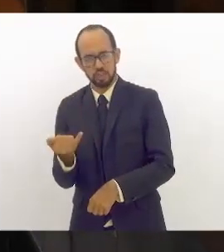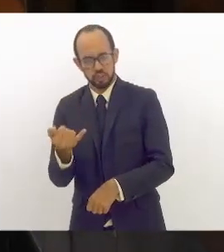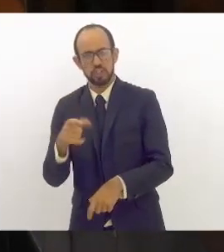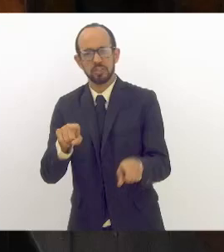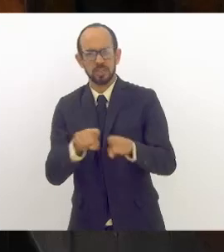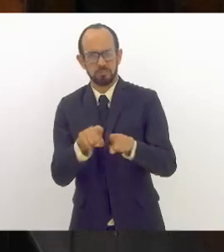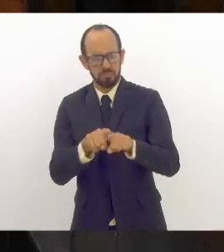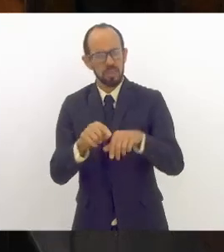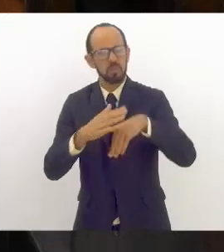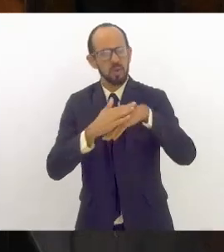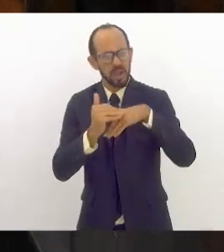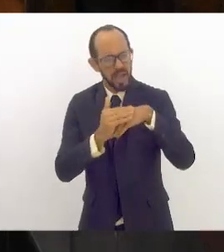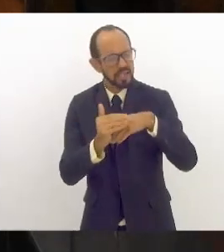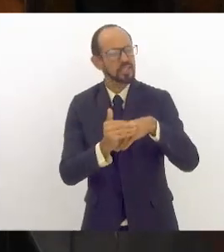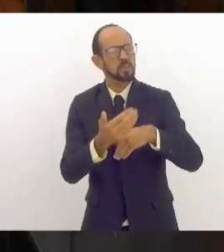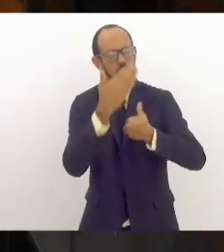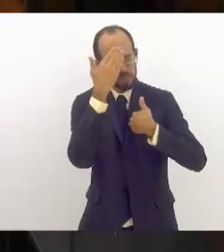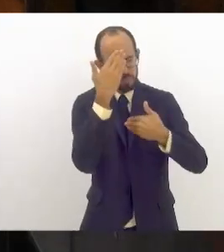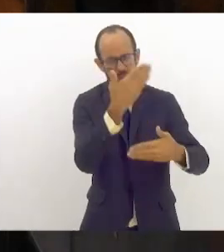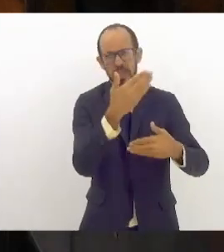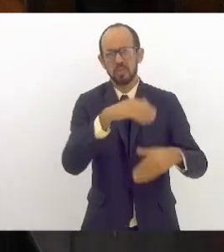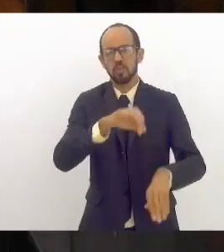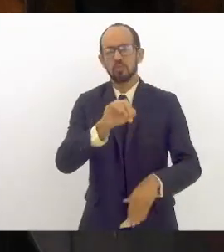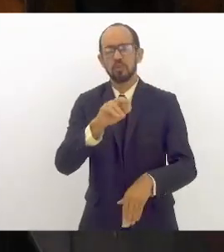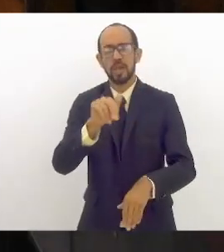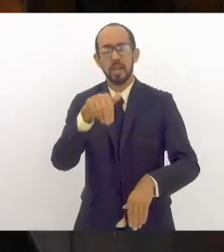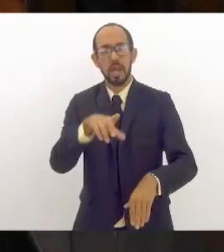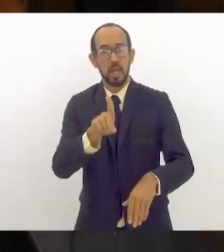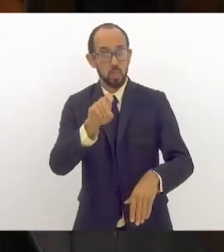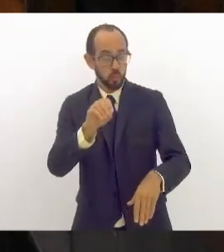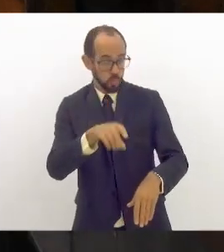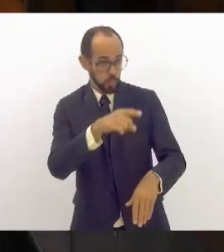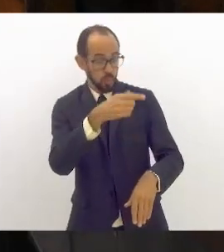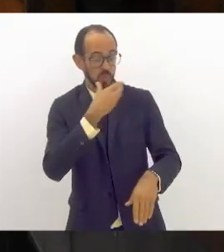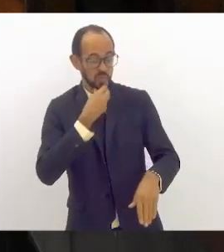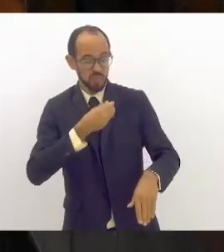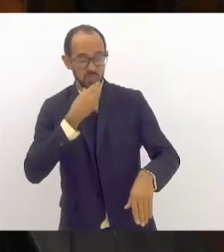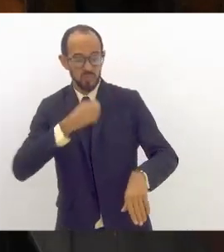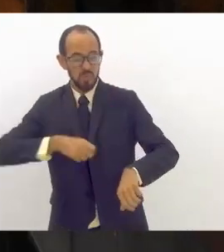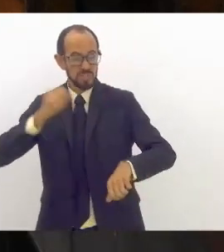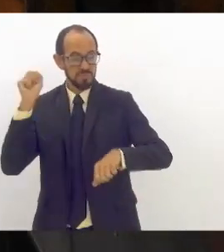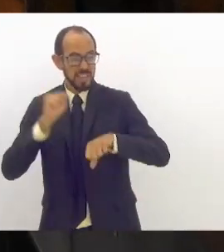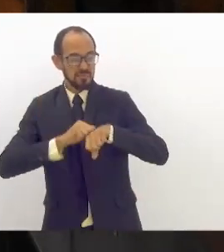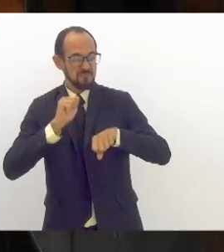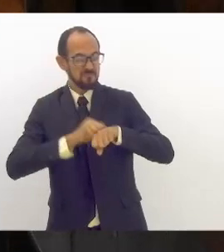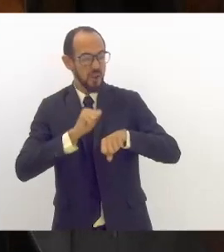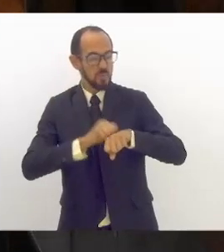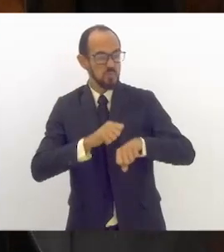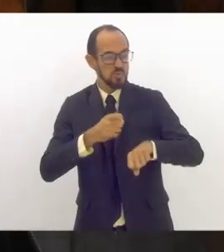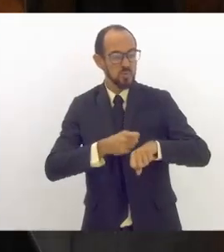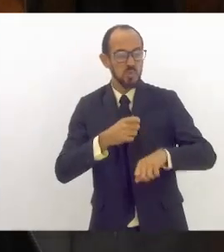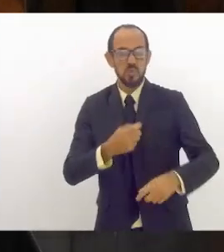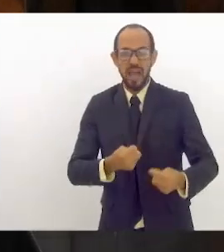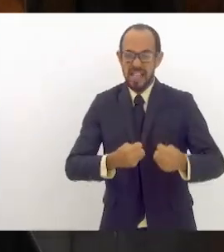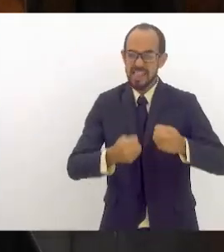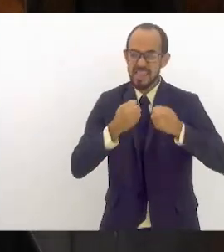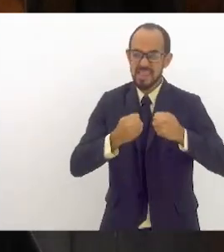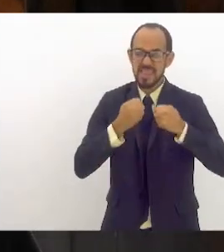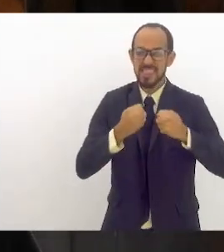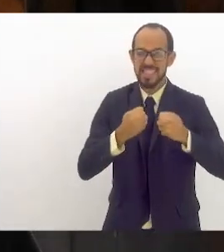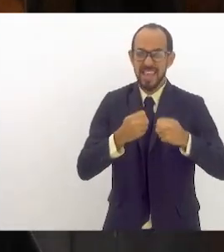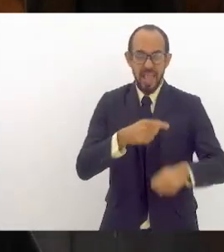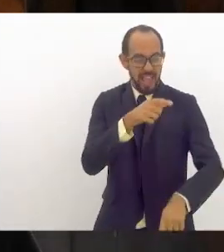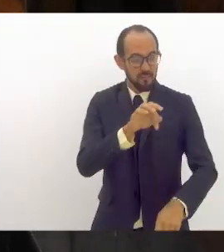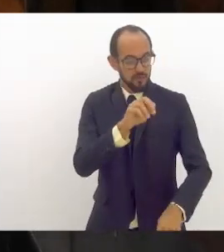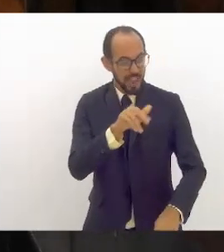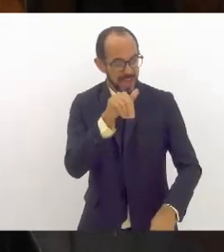sim de Rio Fernando blauer um dos homens mais pão duros do Rio de Janeiro também Bruno é o Fernando é dono